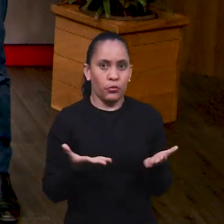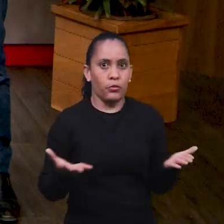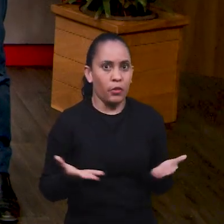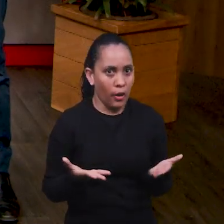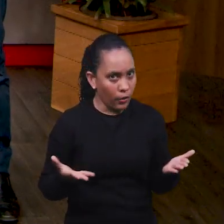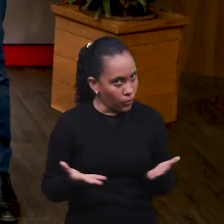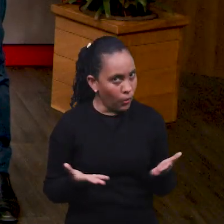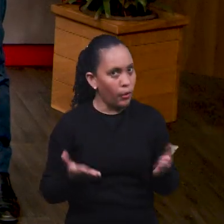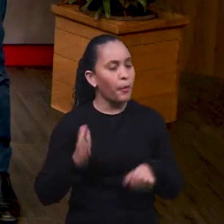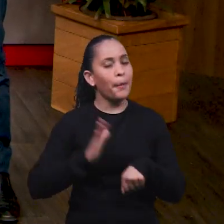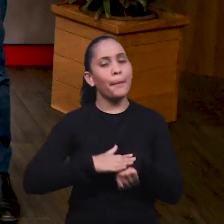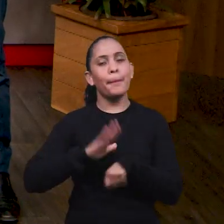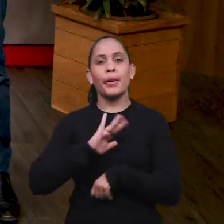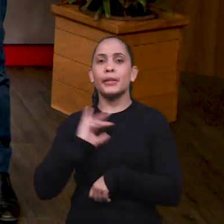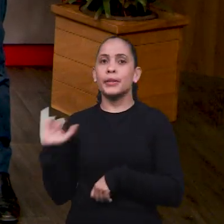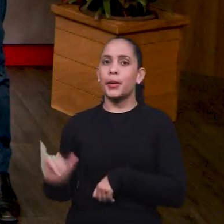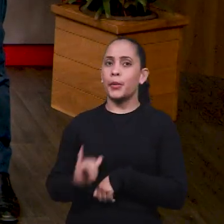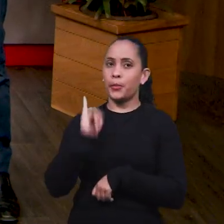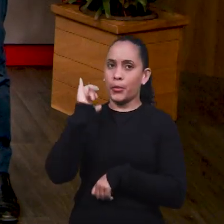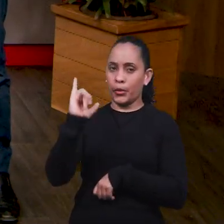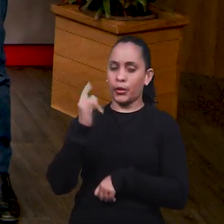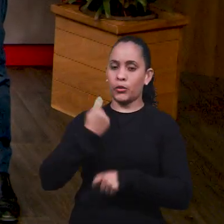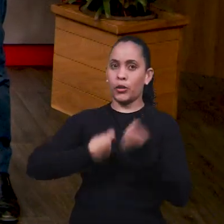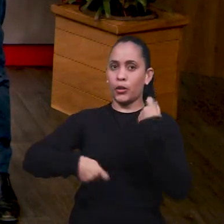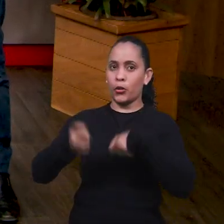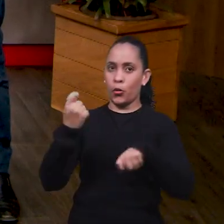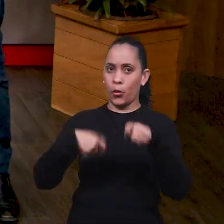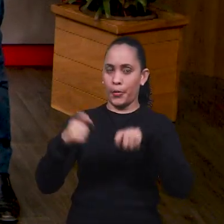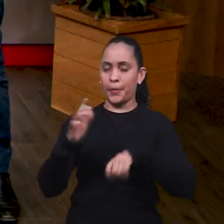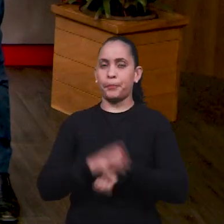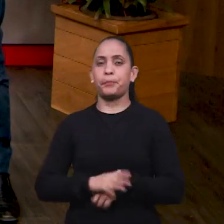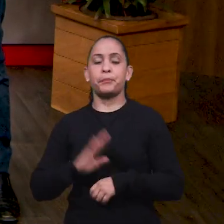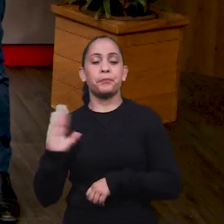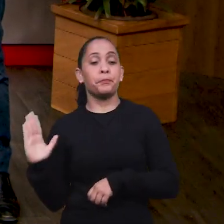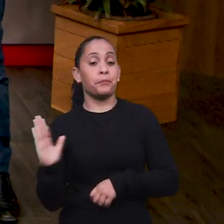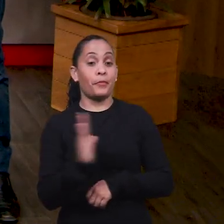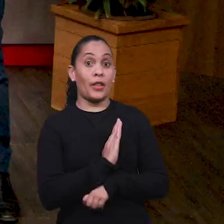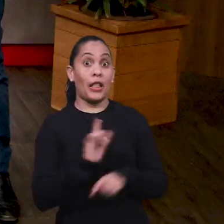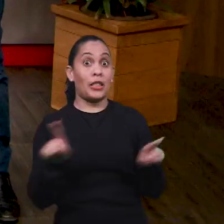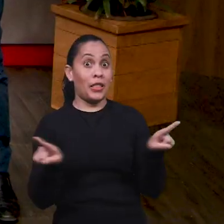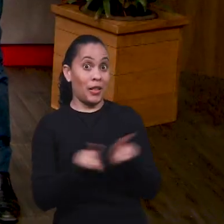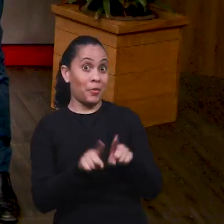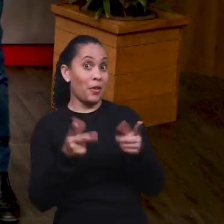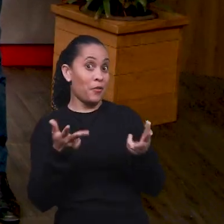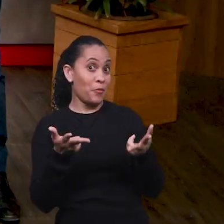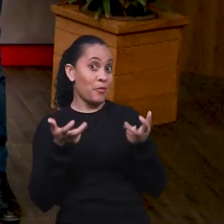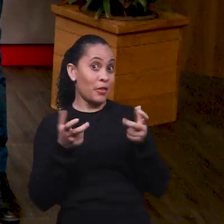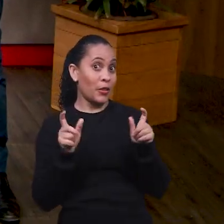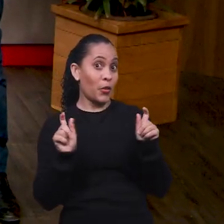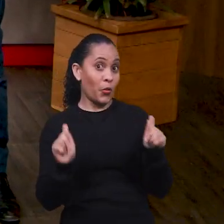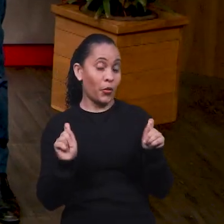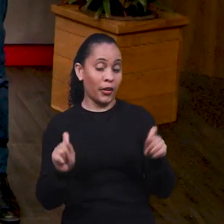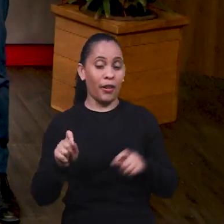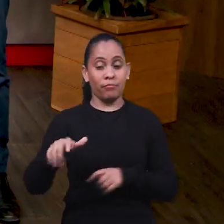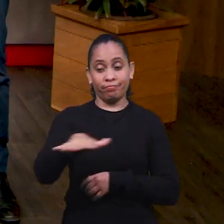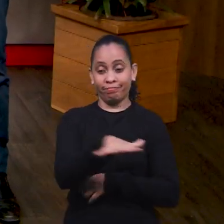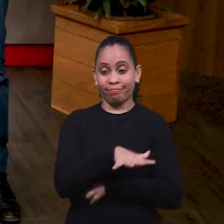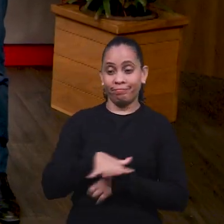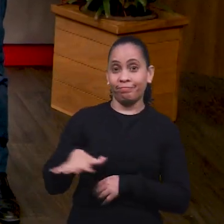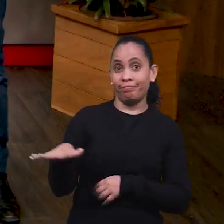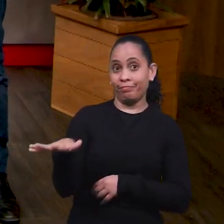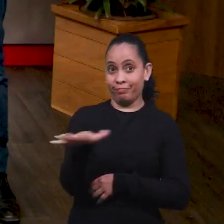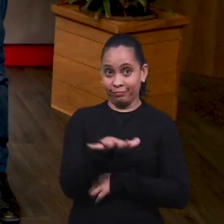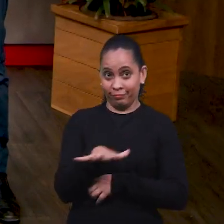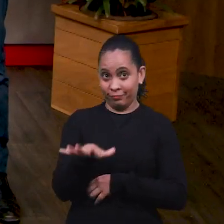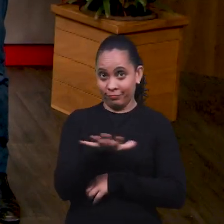safra atual do café, uma das mais importantes da nossa economia. Vamos ver como está o cenário nas